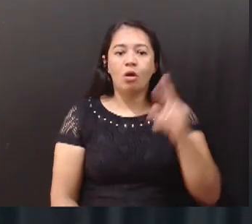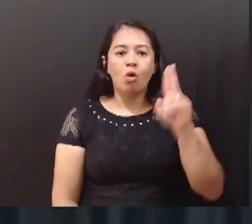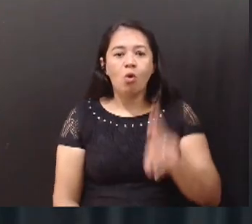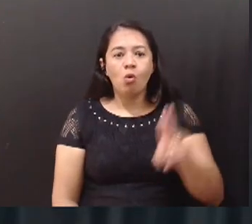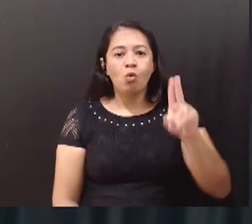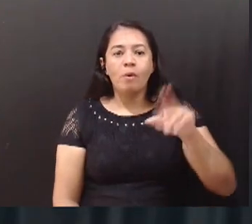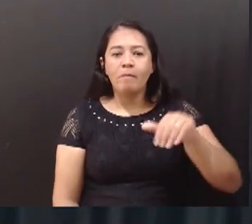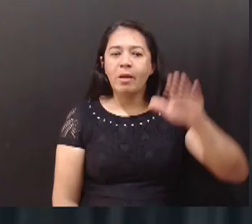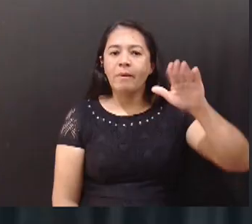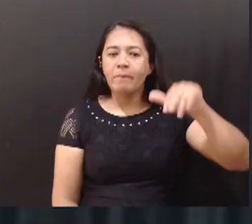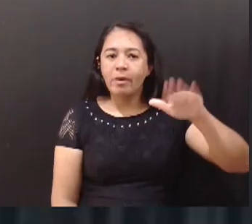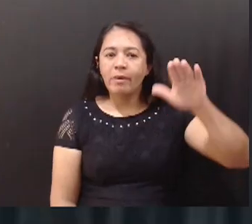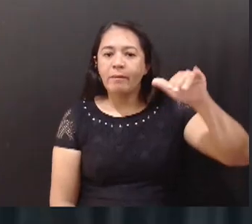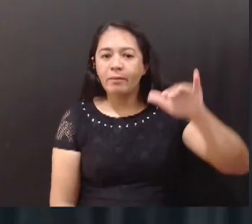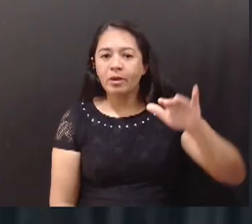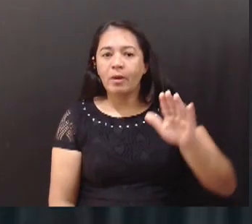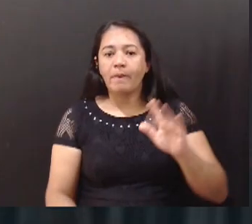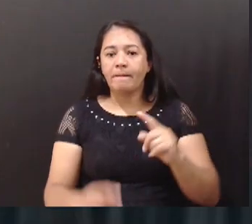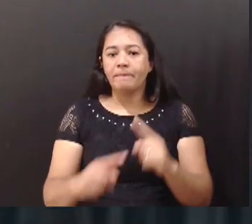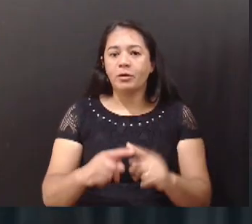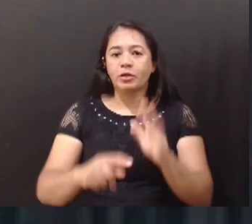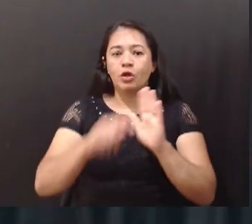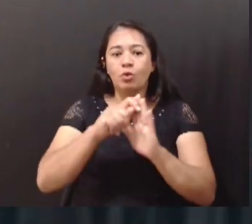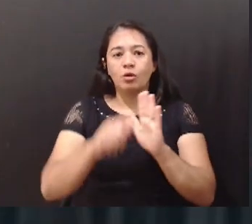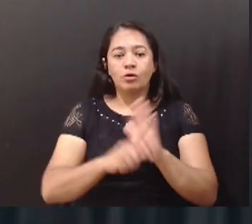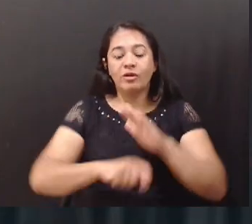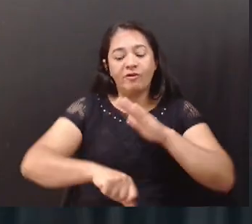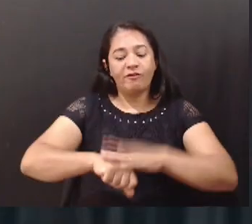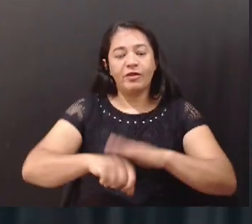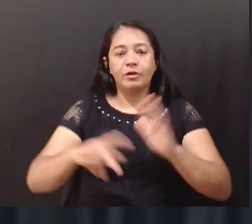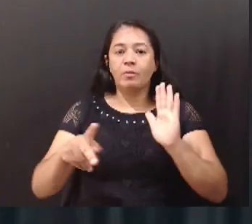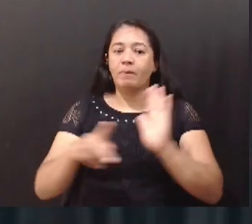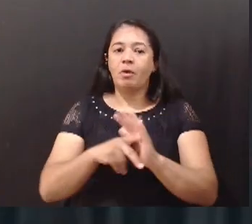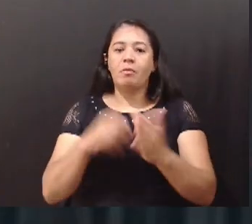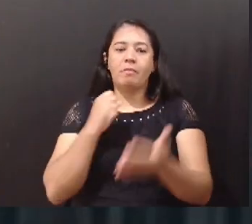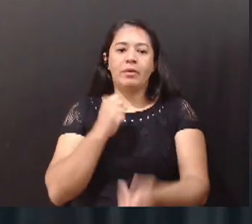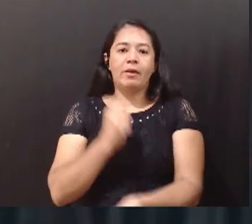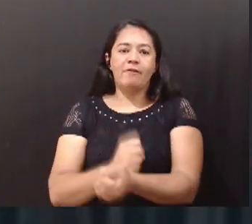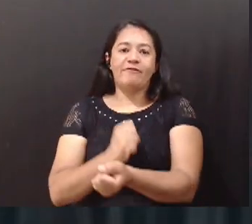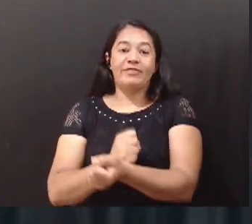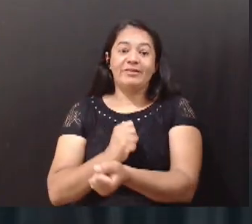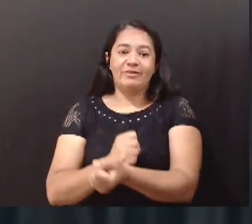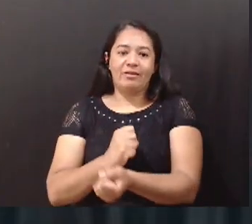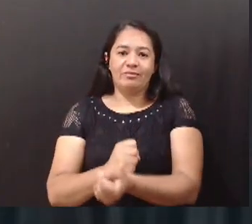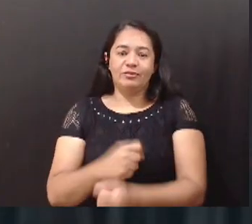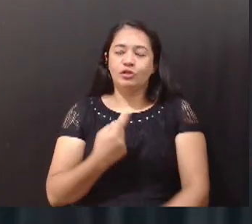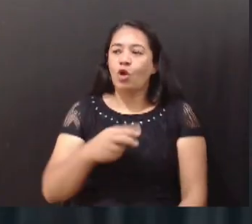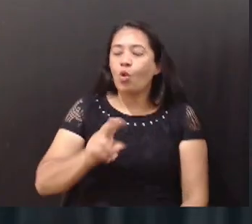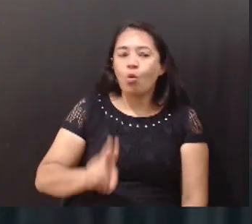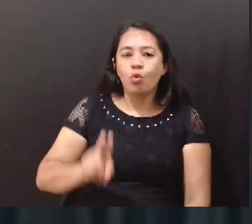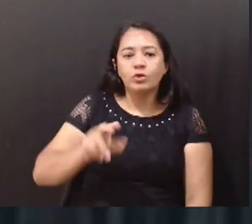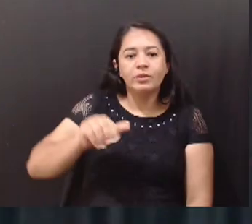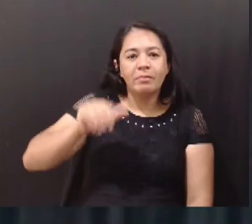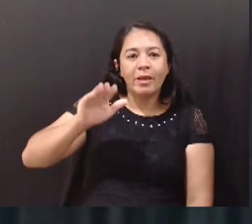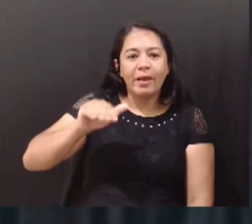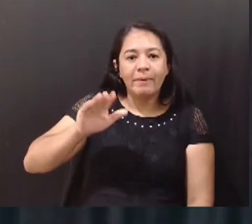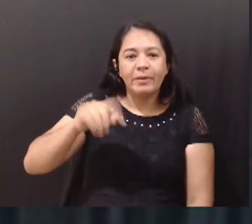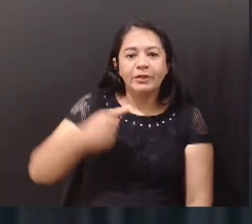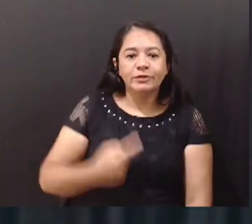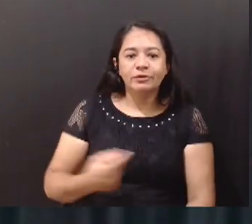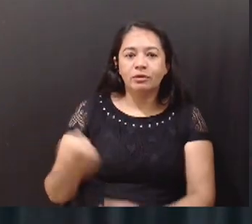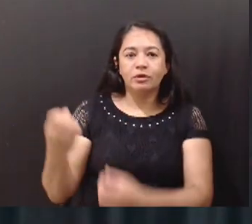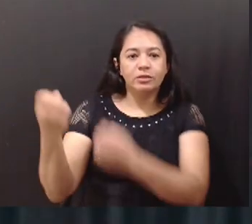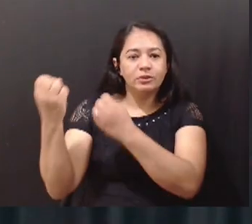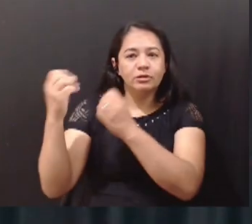é um algoritmo feito para viciar, né? Então, quanto mais a gente usa, mais a gente ensina o nosso cérebro a não